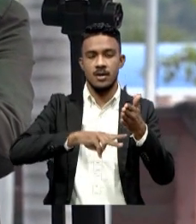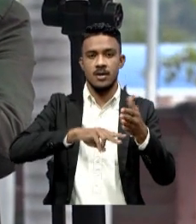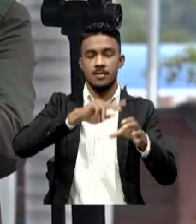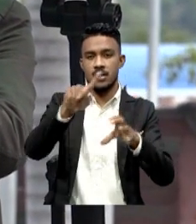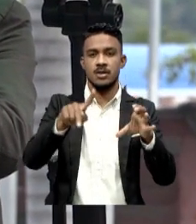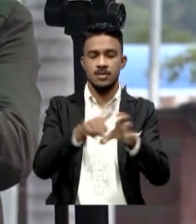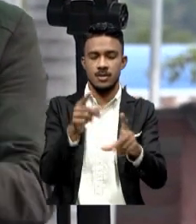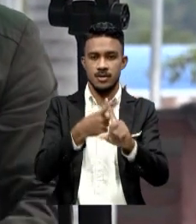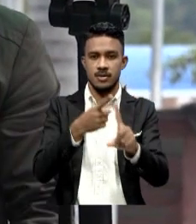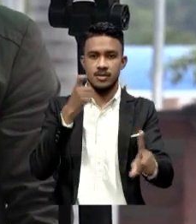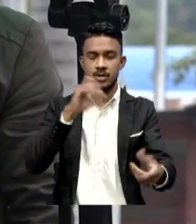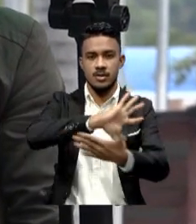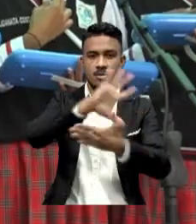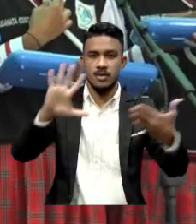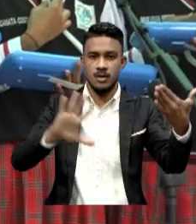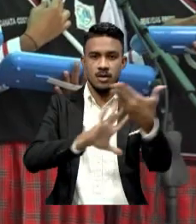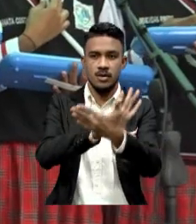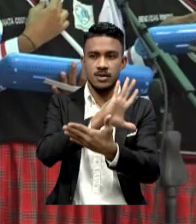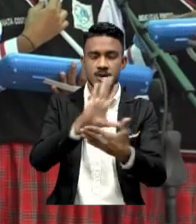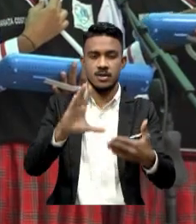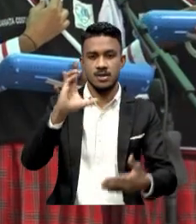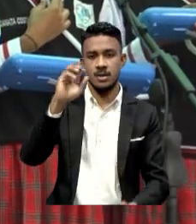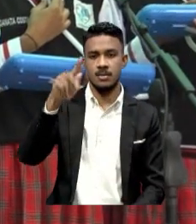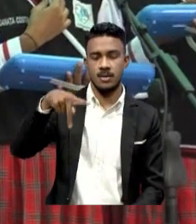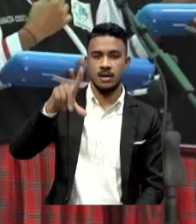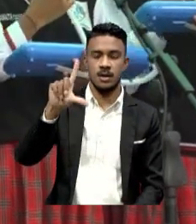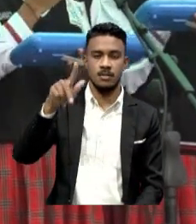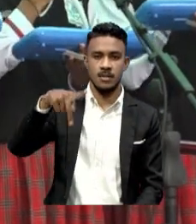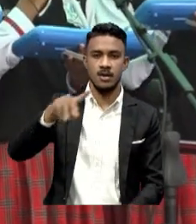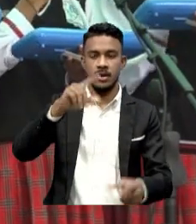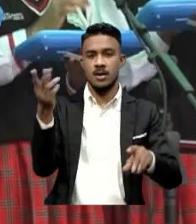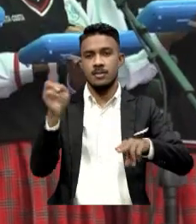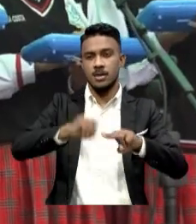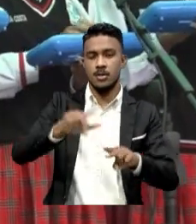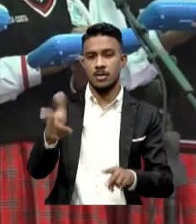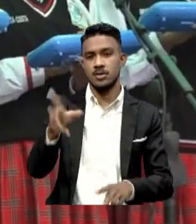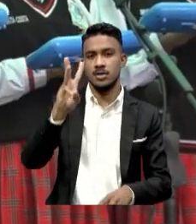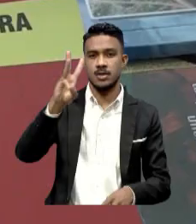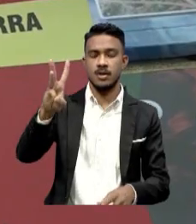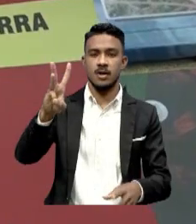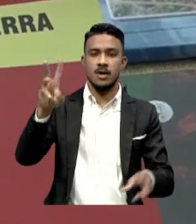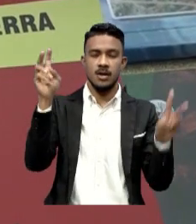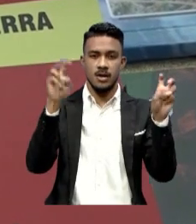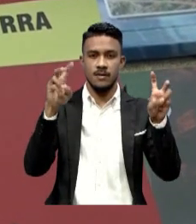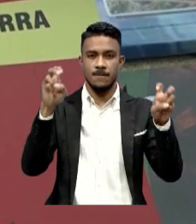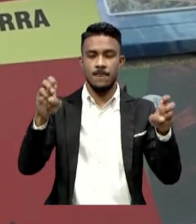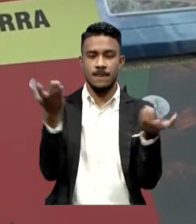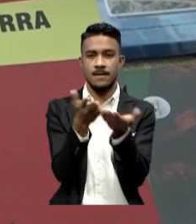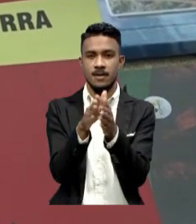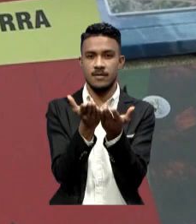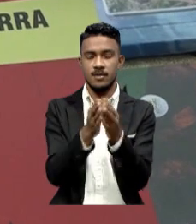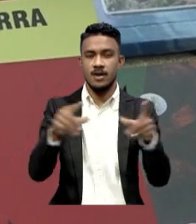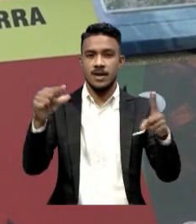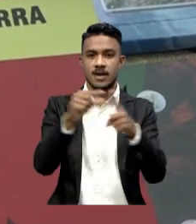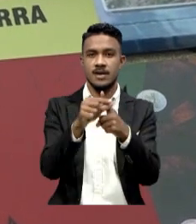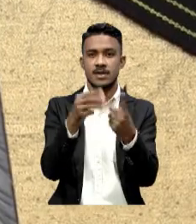da Rússia, comemoração aniversário CPLP Badala Ronu Resenen. Tema ba Feira Nemak, o livro é uma janela